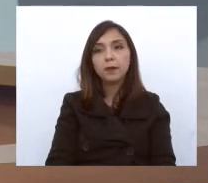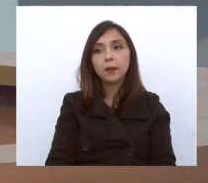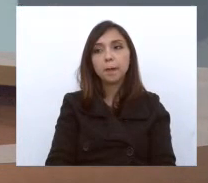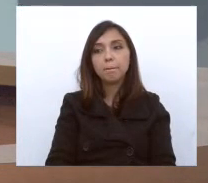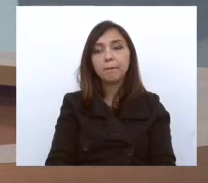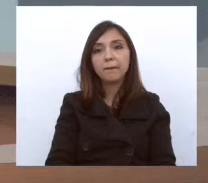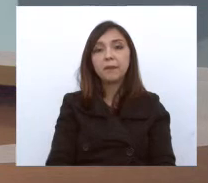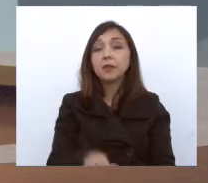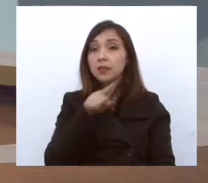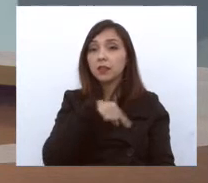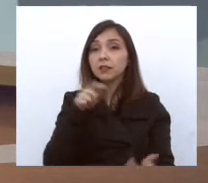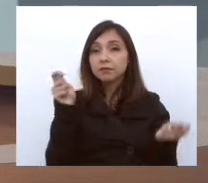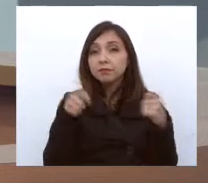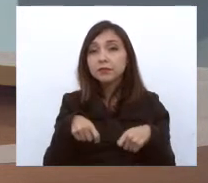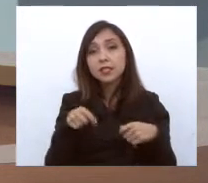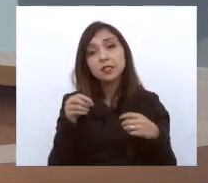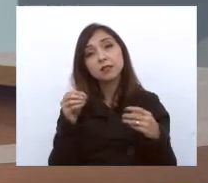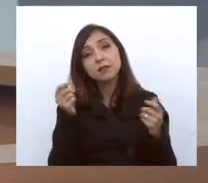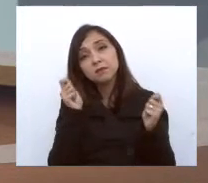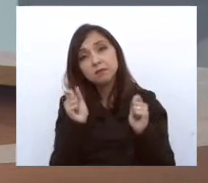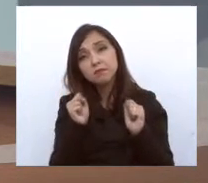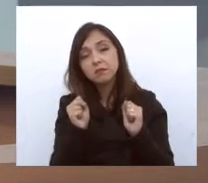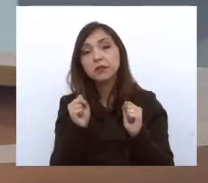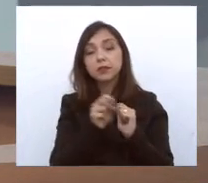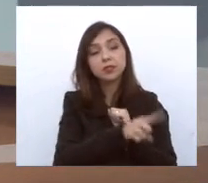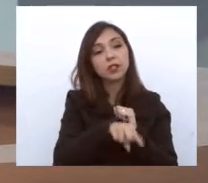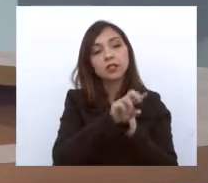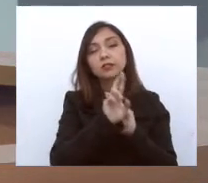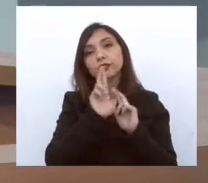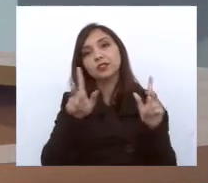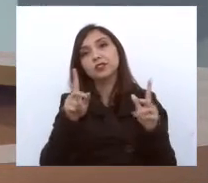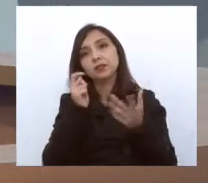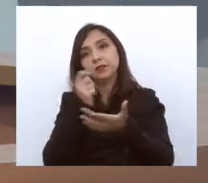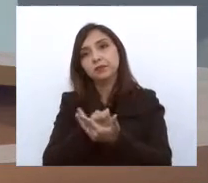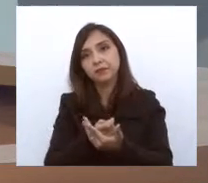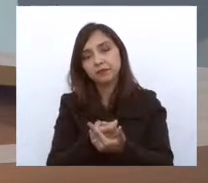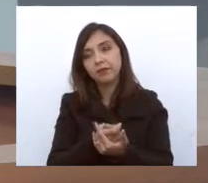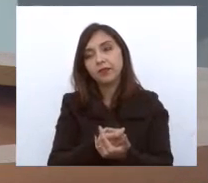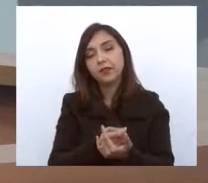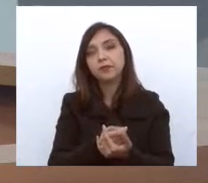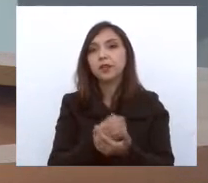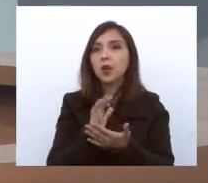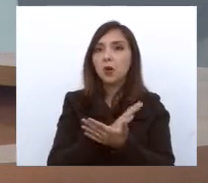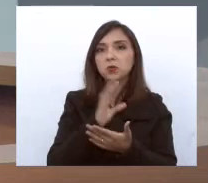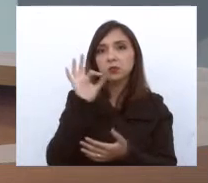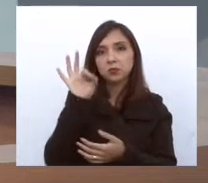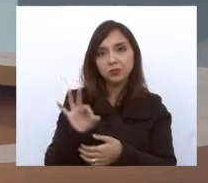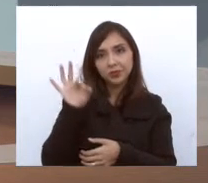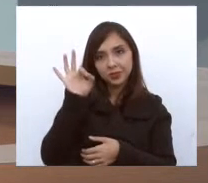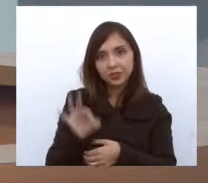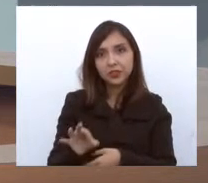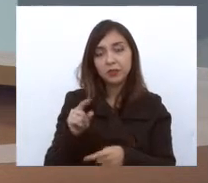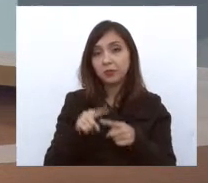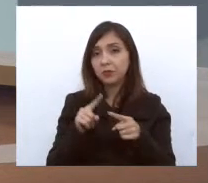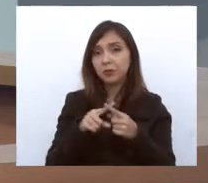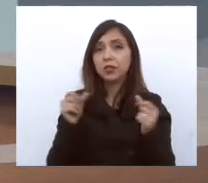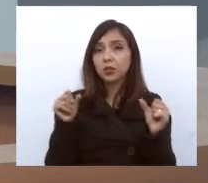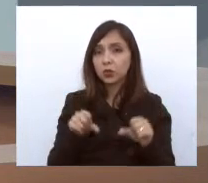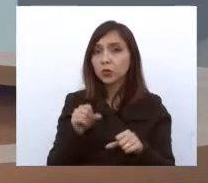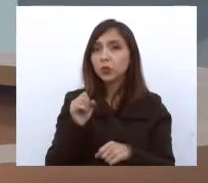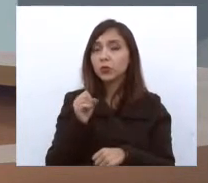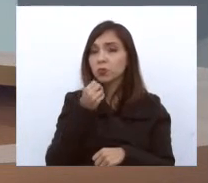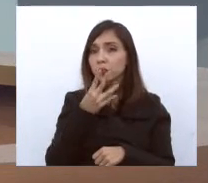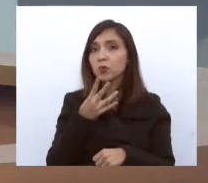a possibilidade de ter uma diferença no pagamento, através de percentual. Porque é muito injusto, quem